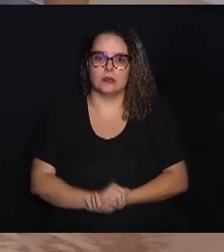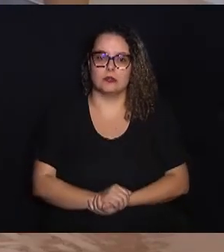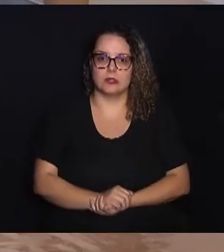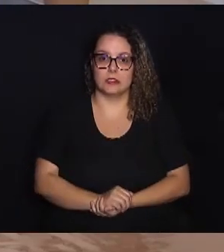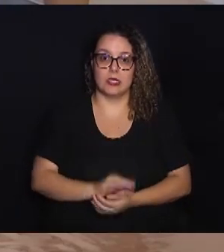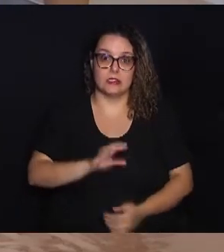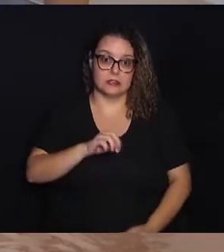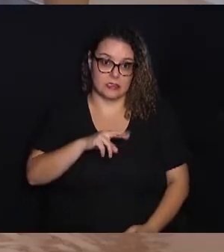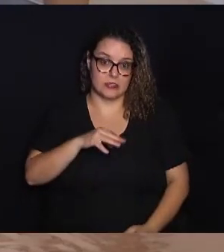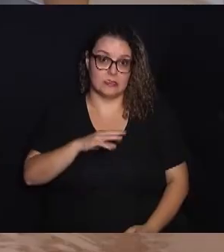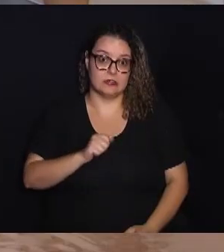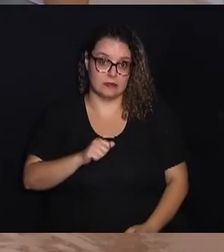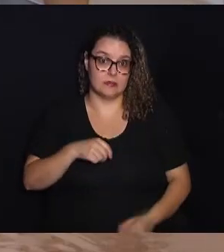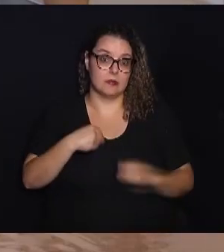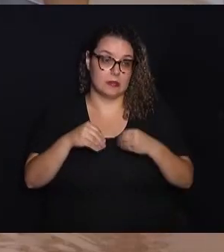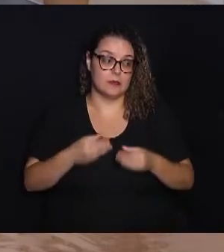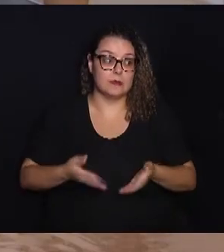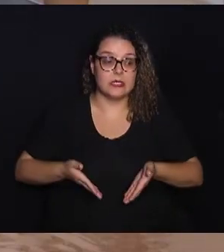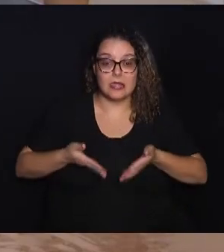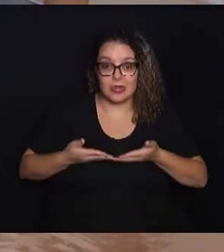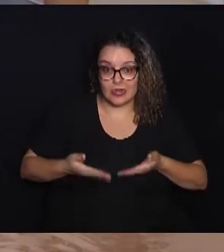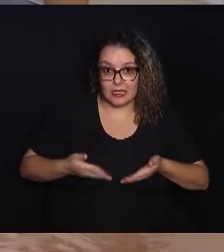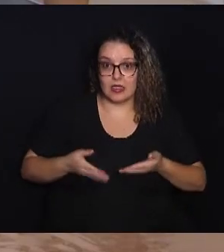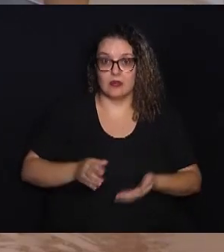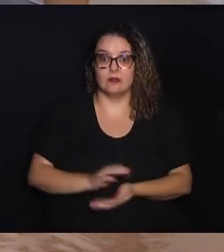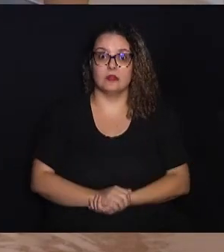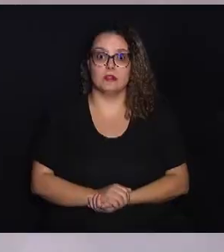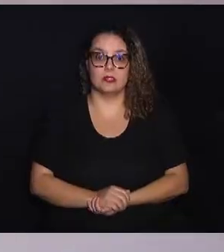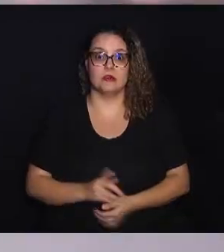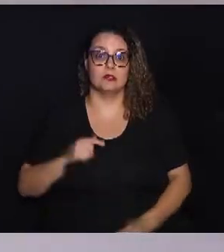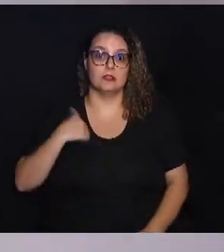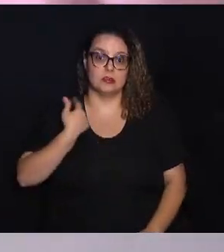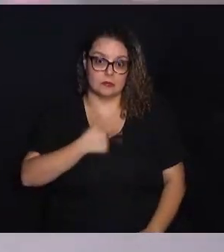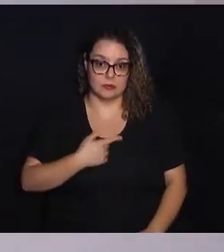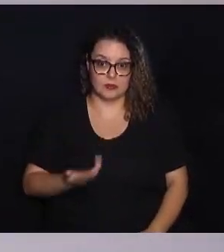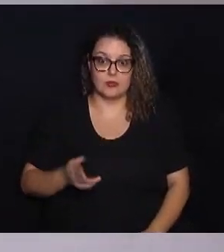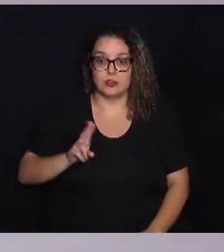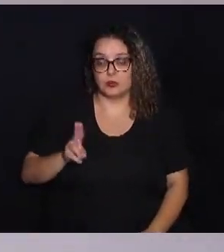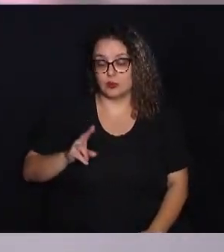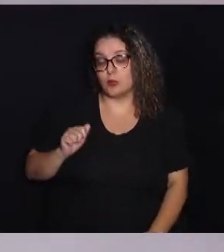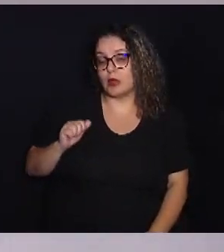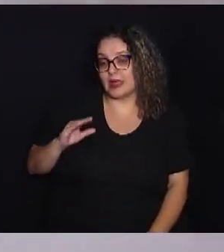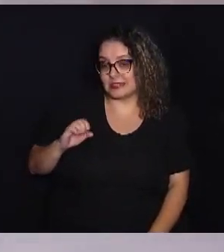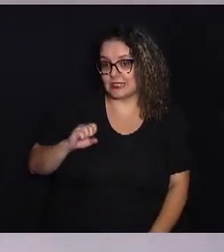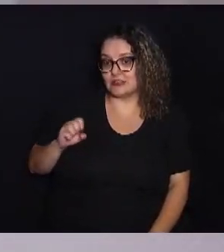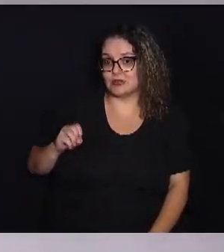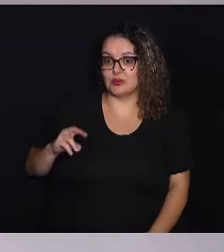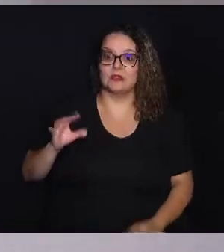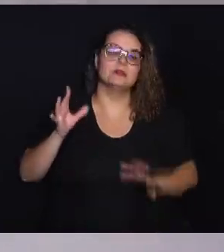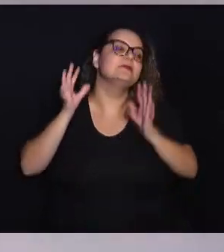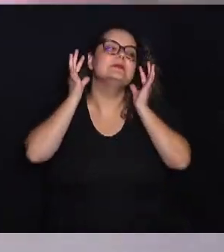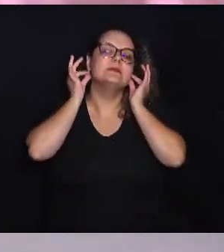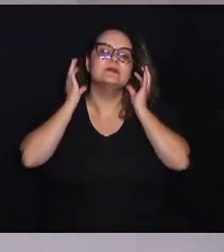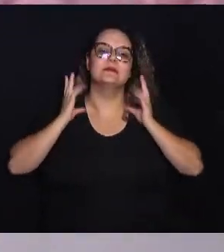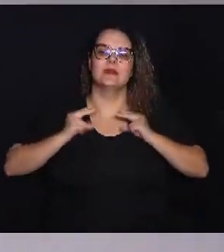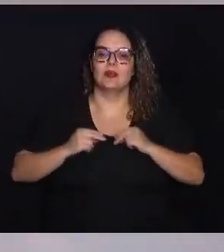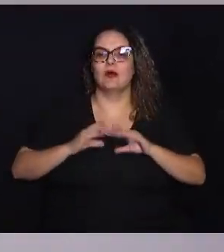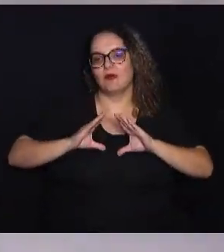Tem a cura toda certinha, mas é bem diferente, como agora, como nós estamos fazendo joias, essa já é uma